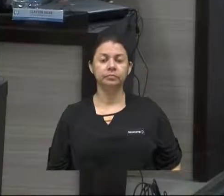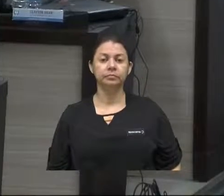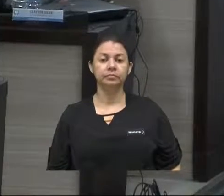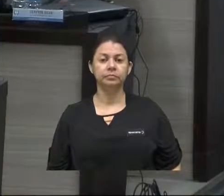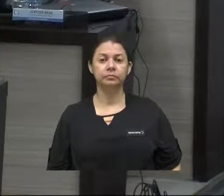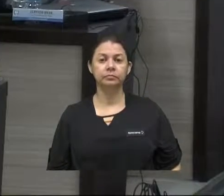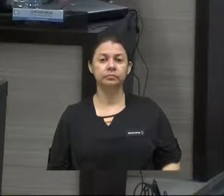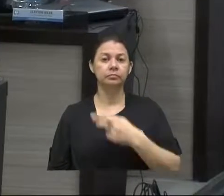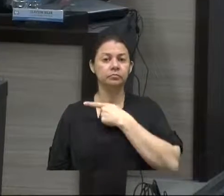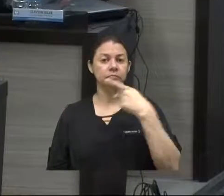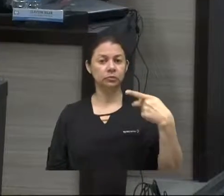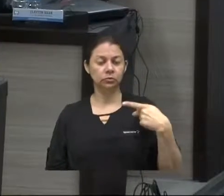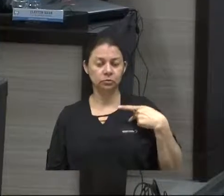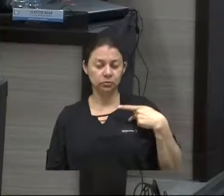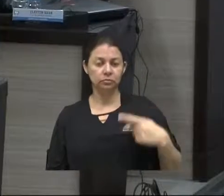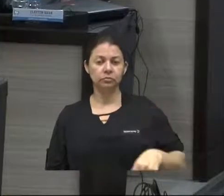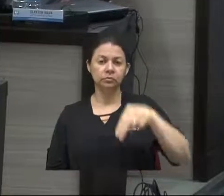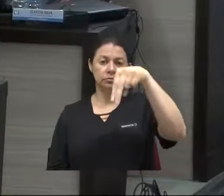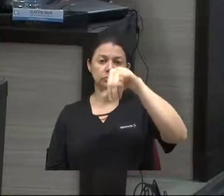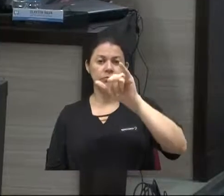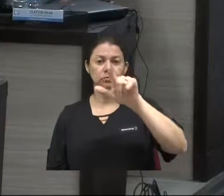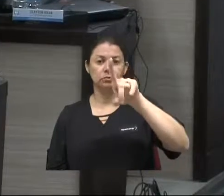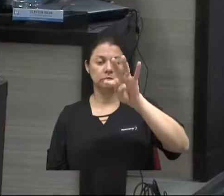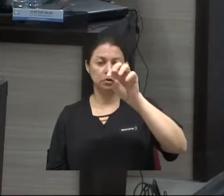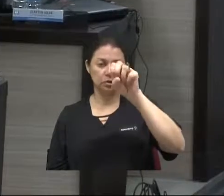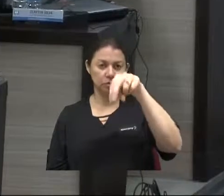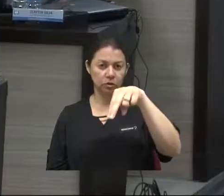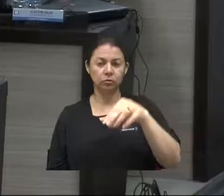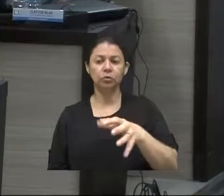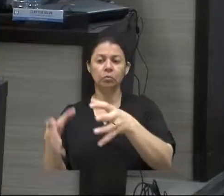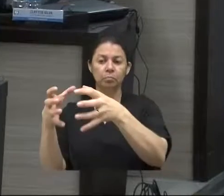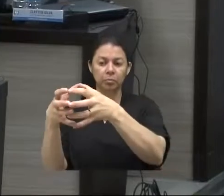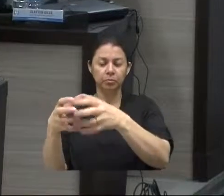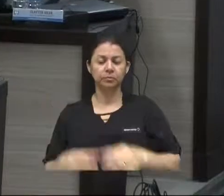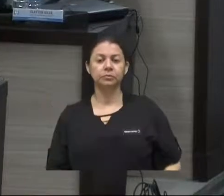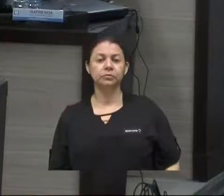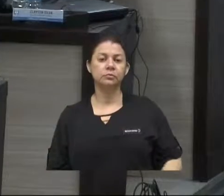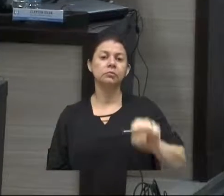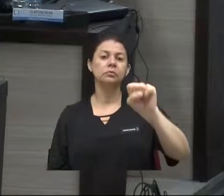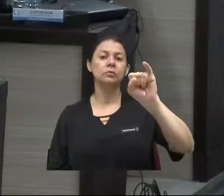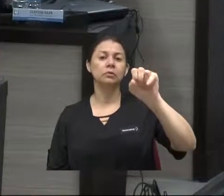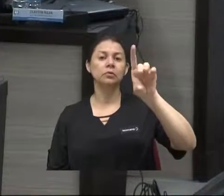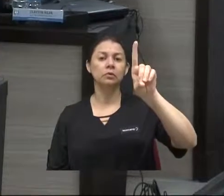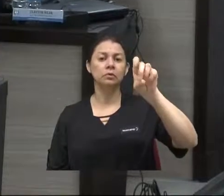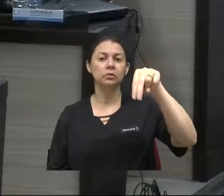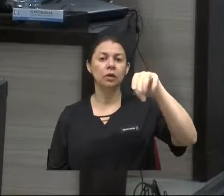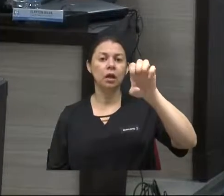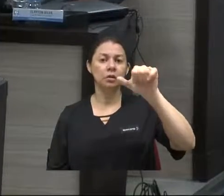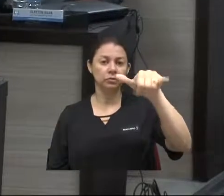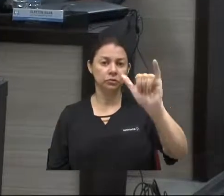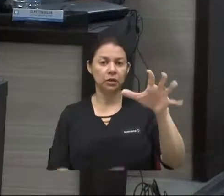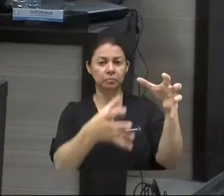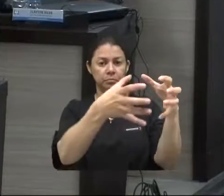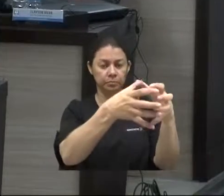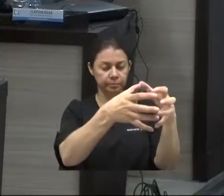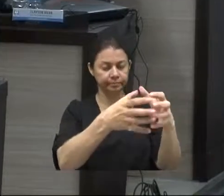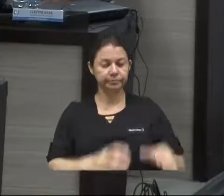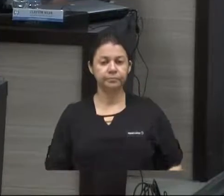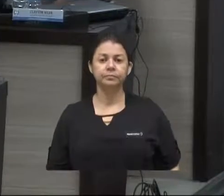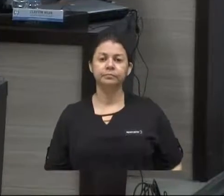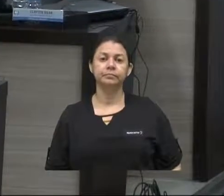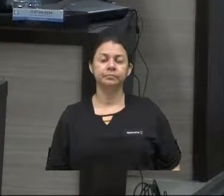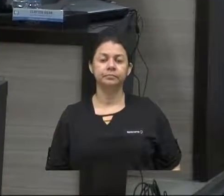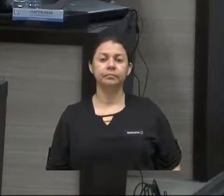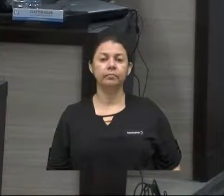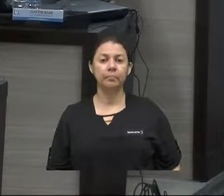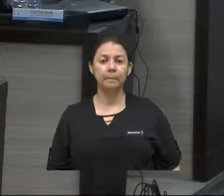o Lemão de Jeová Rafá, e parabenizá-los pela campanha limpa, pela qual, dentro do